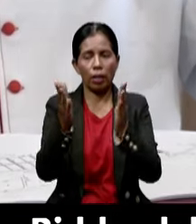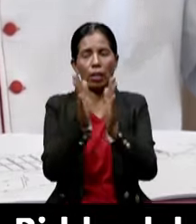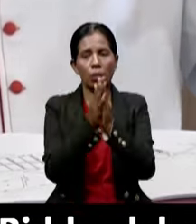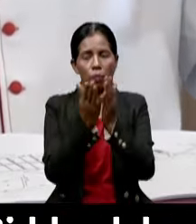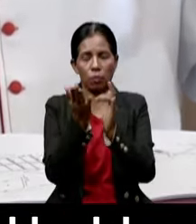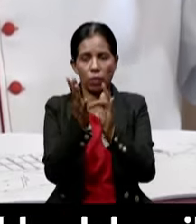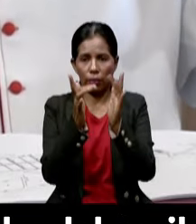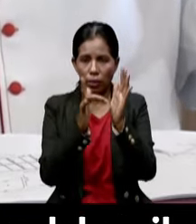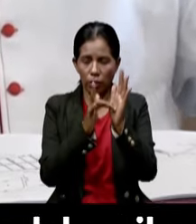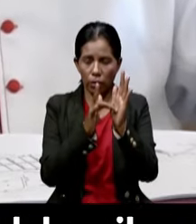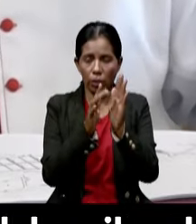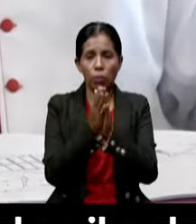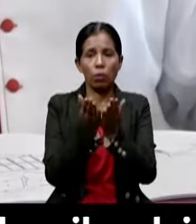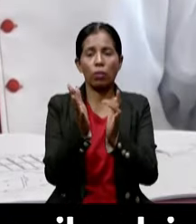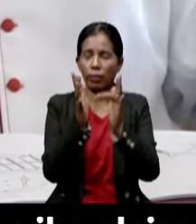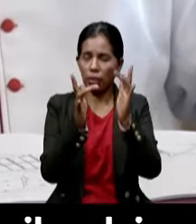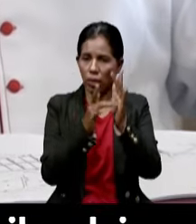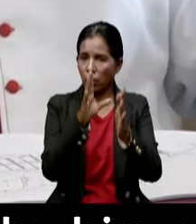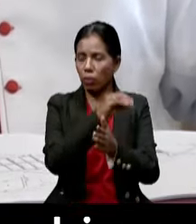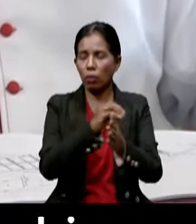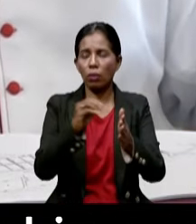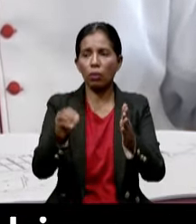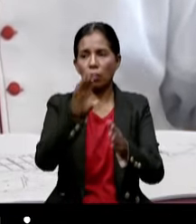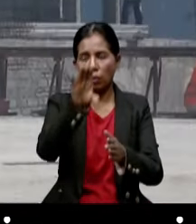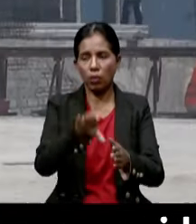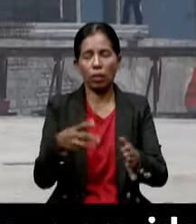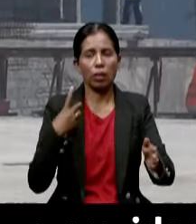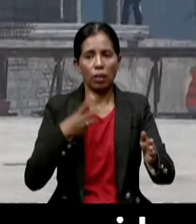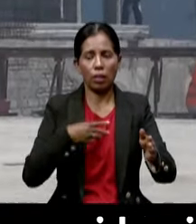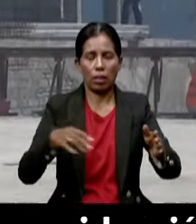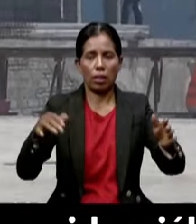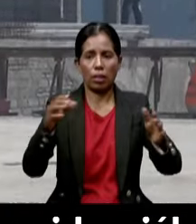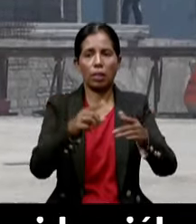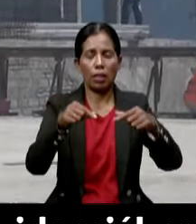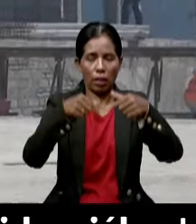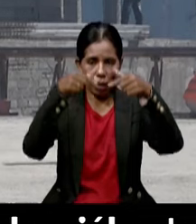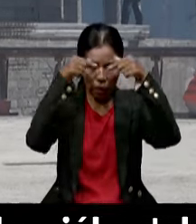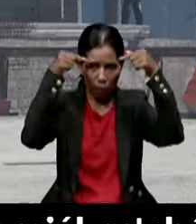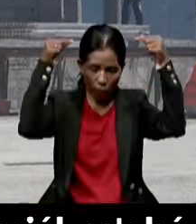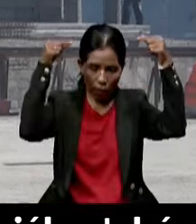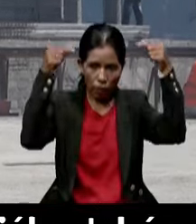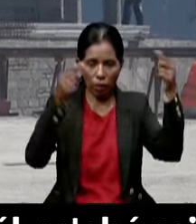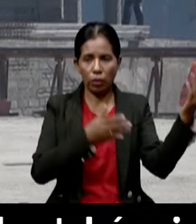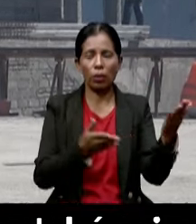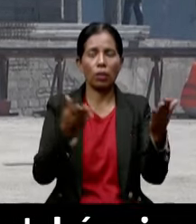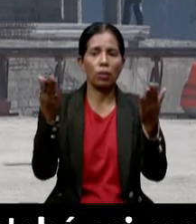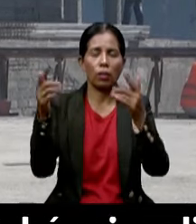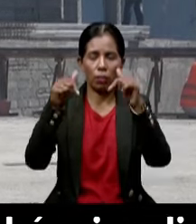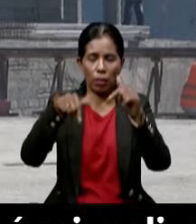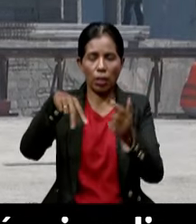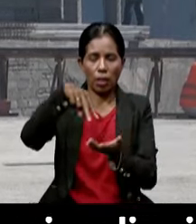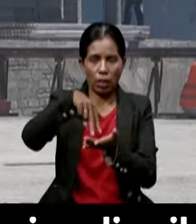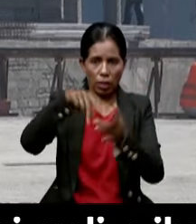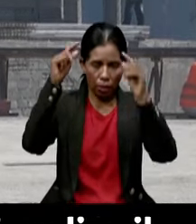meu assessor em Bá, e também a Caibau, você representa o Evangelho de Lori, no Evangelho onde vai Hari, a